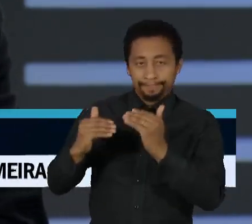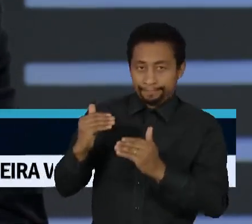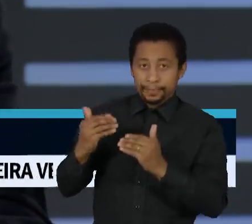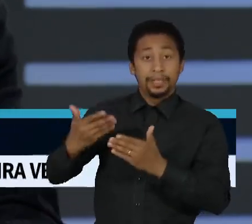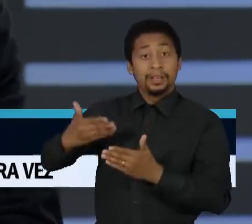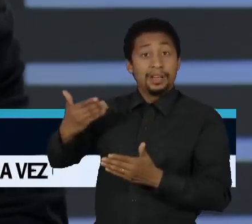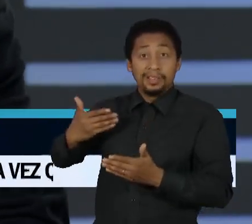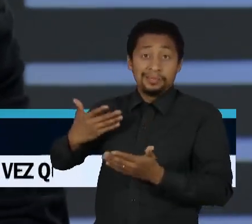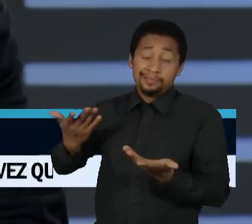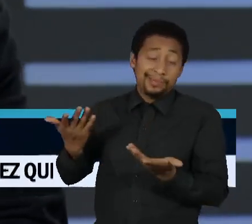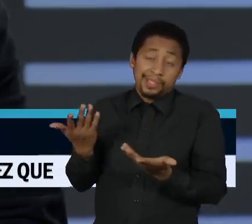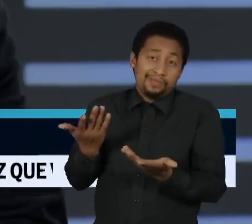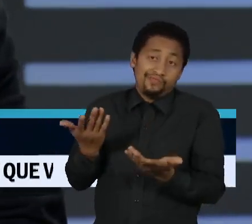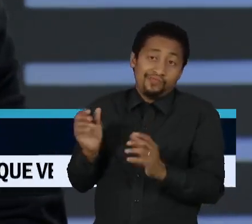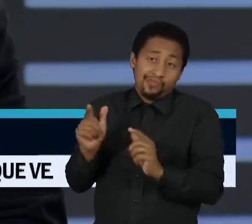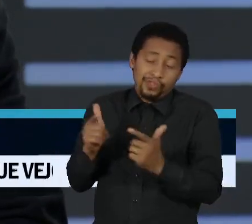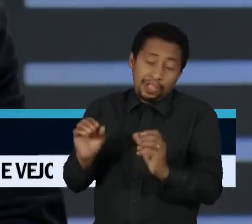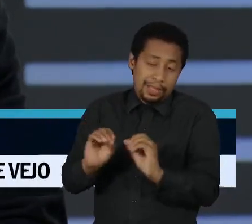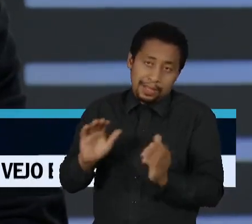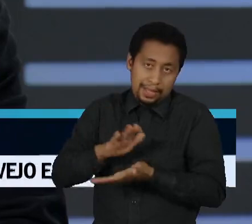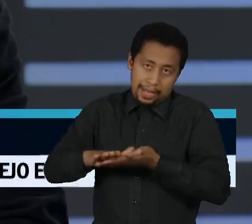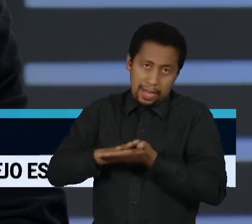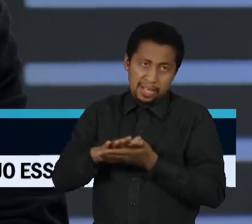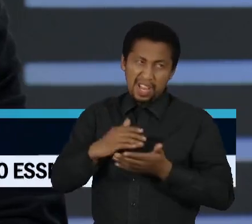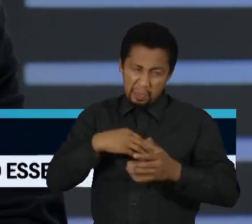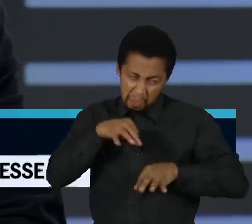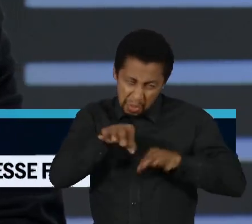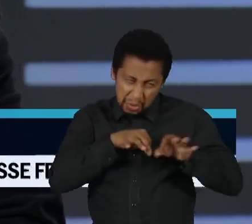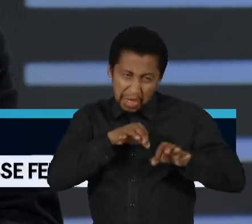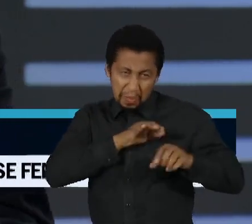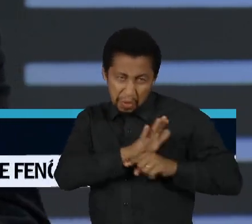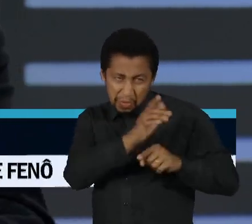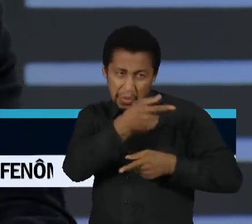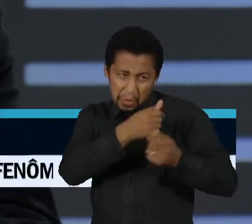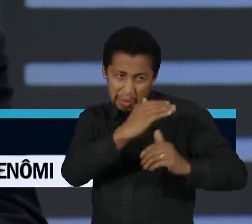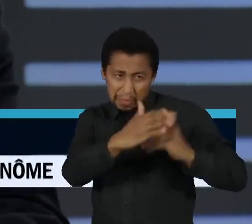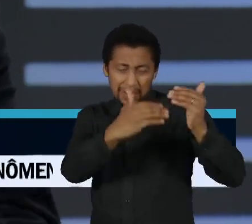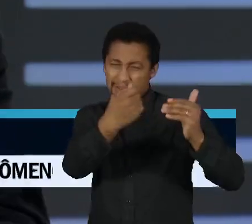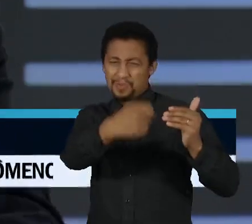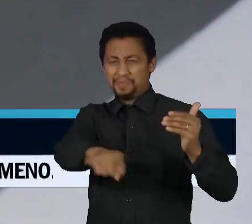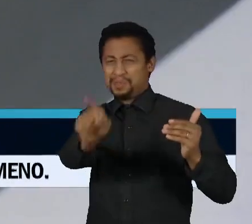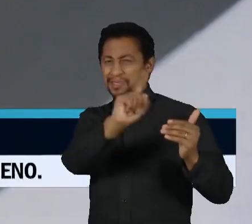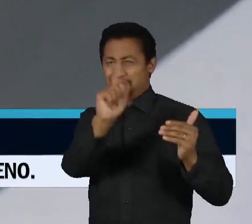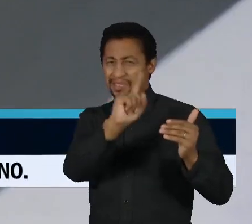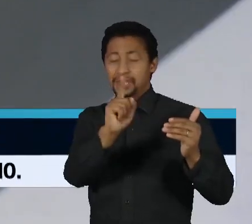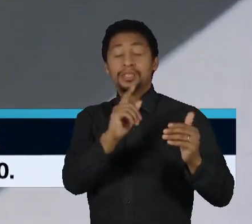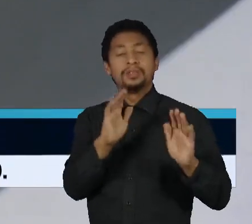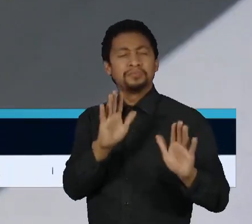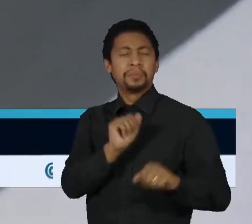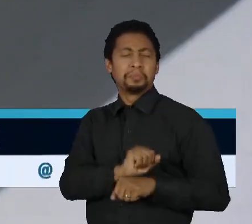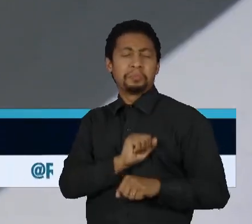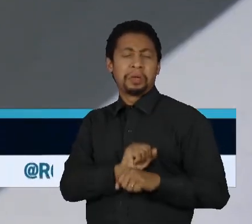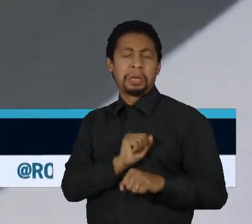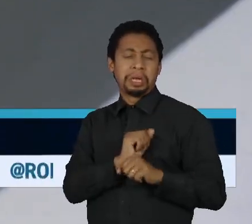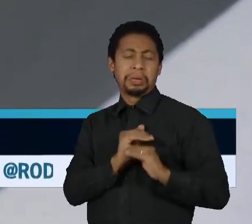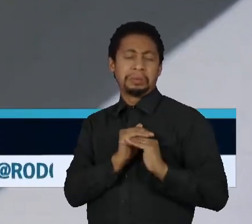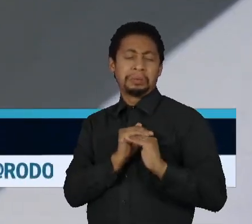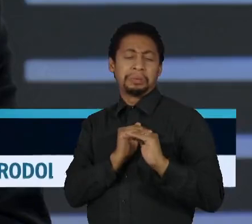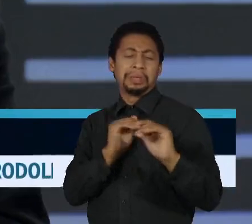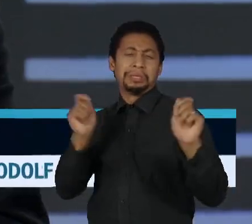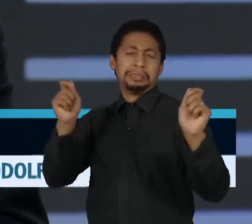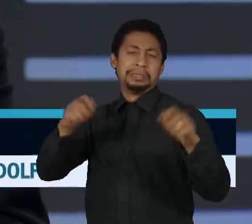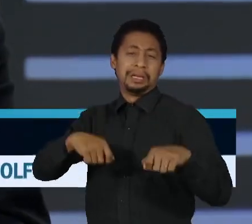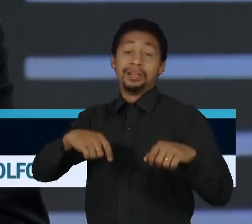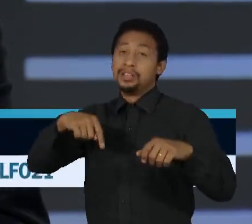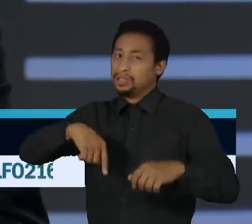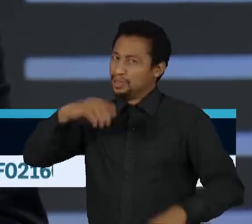aliás dizia que não precisava de um projeto de crescimento do país dizer que isso aí basta estabilizar que ele quer não pro país como o Brasil eu acho